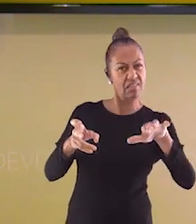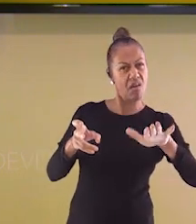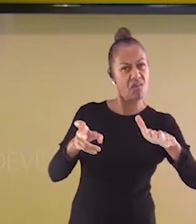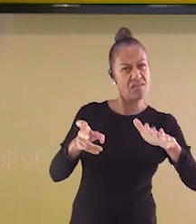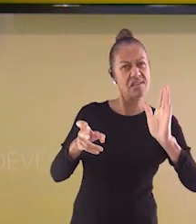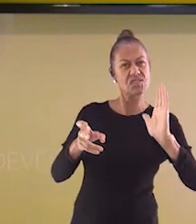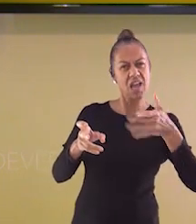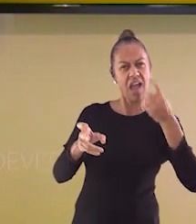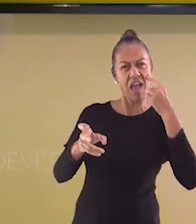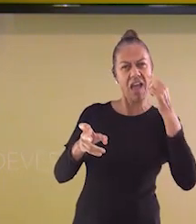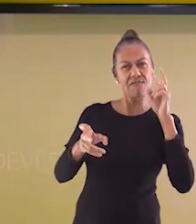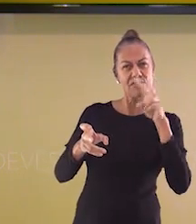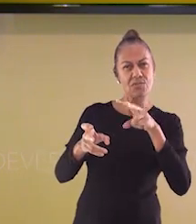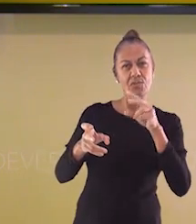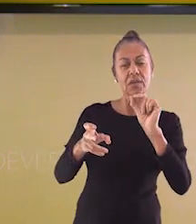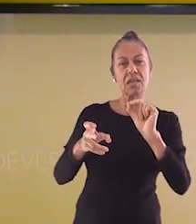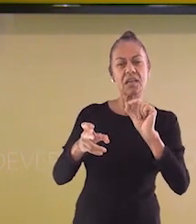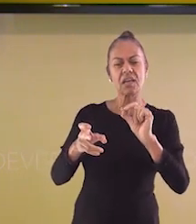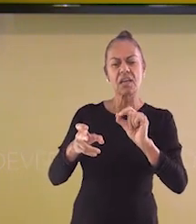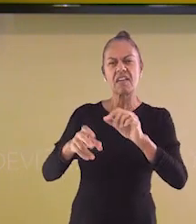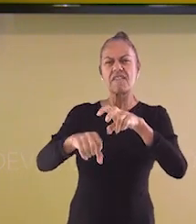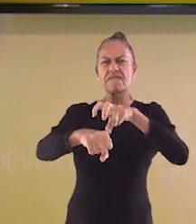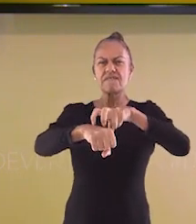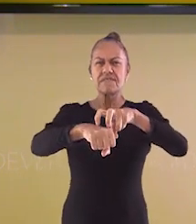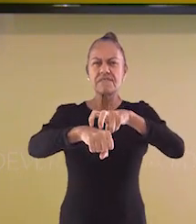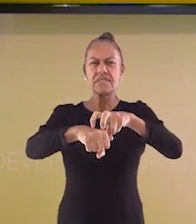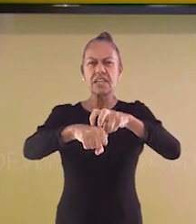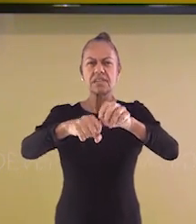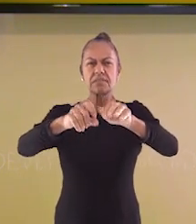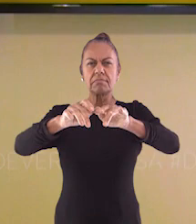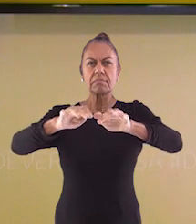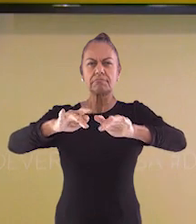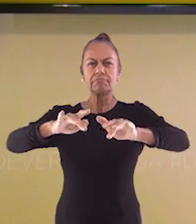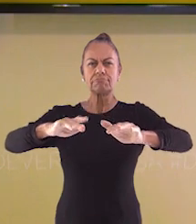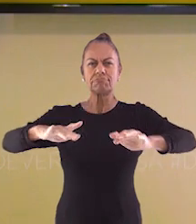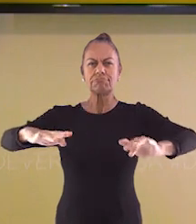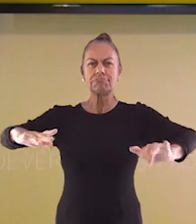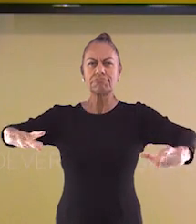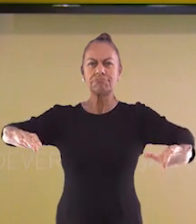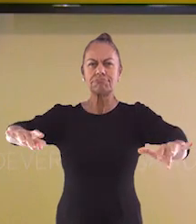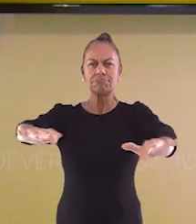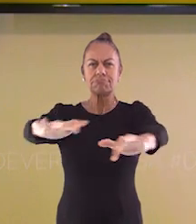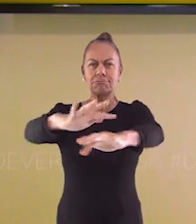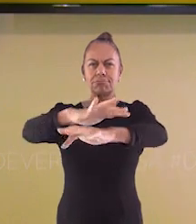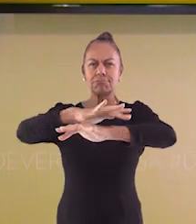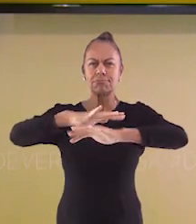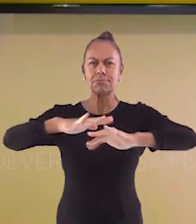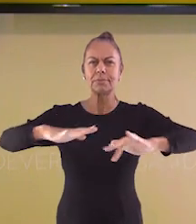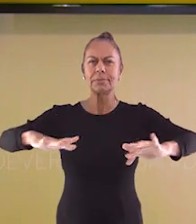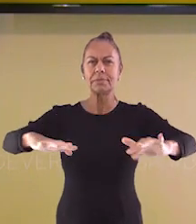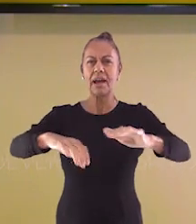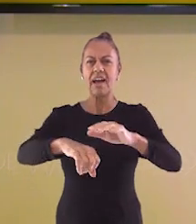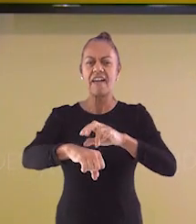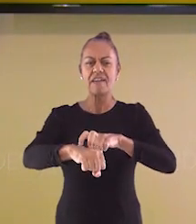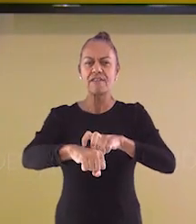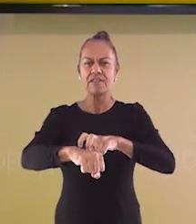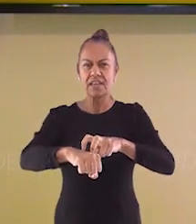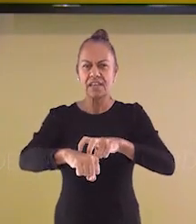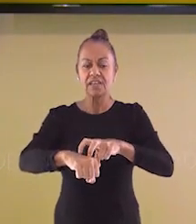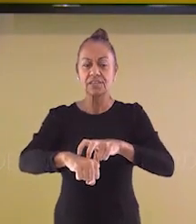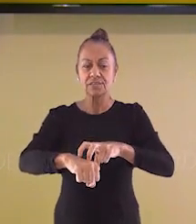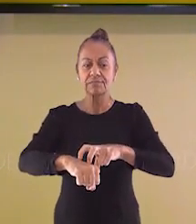né? E por que isso acontece? Esses nutrientes que vão ali para o lago, lagoa ou